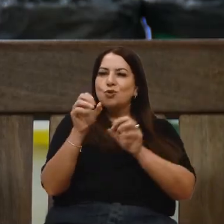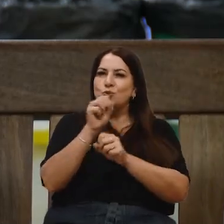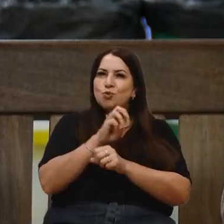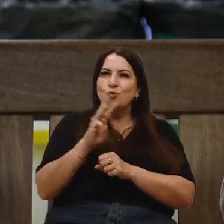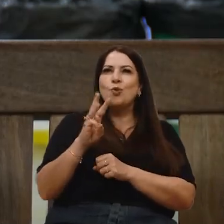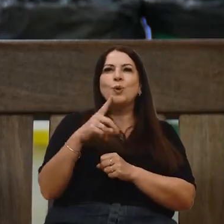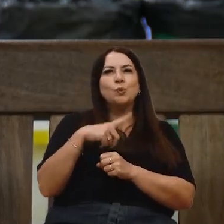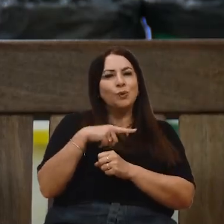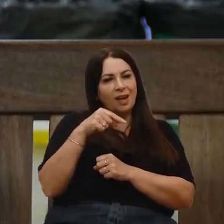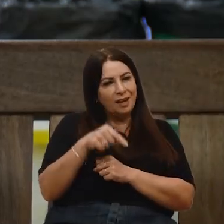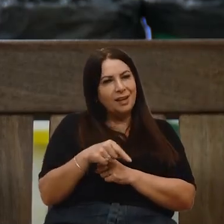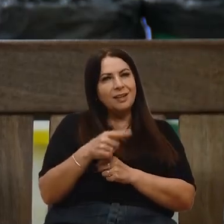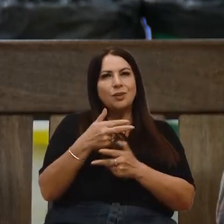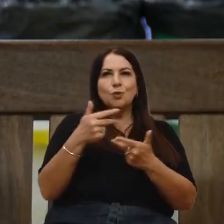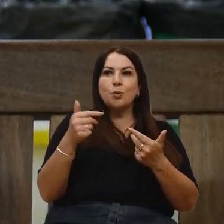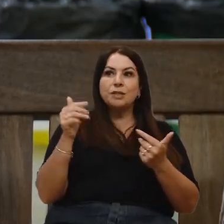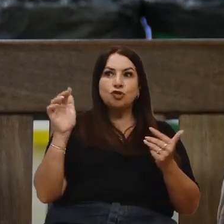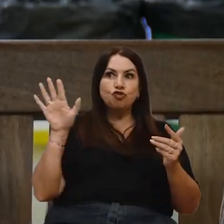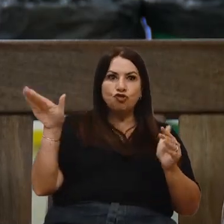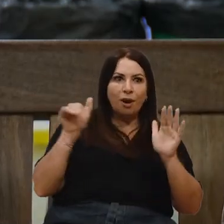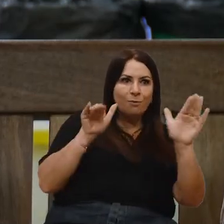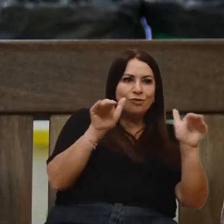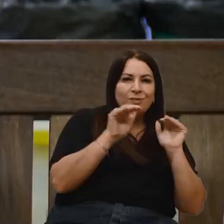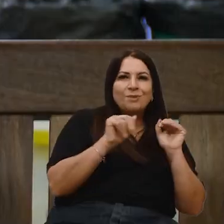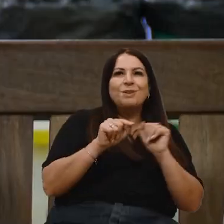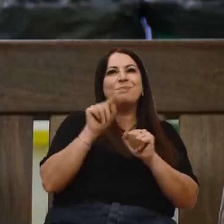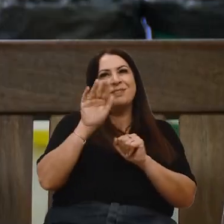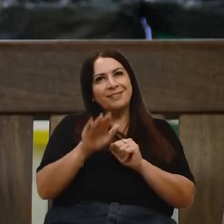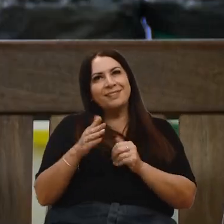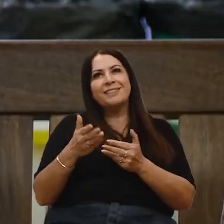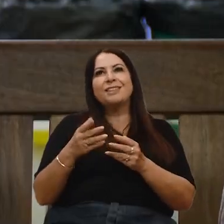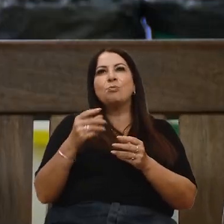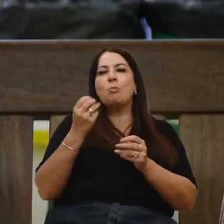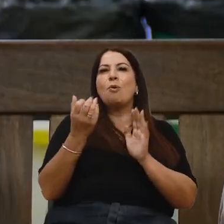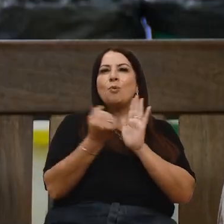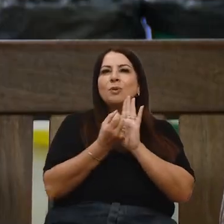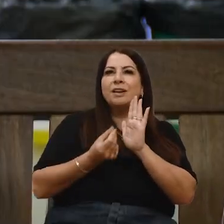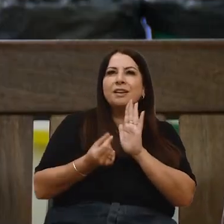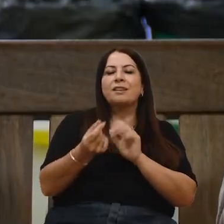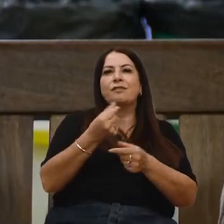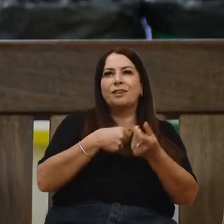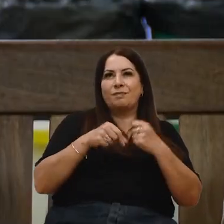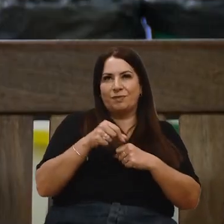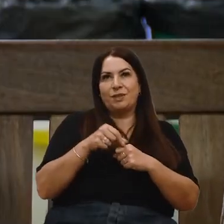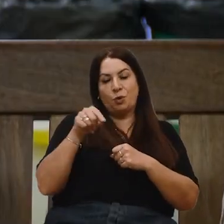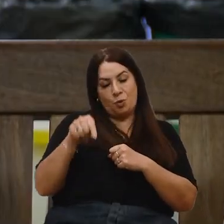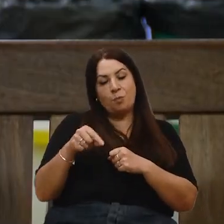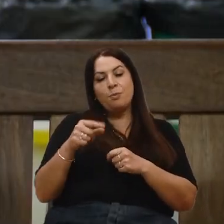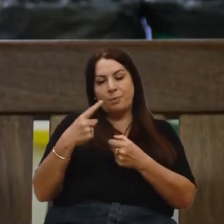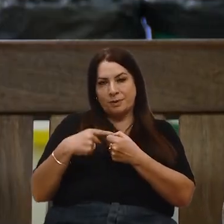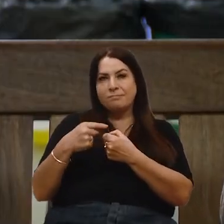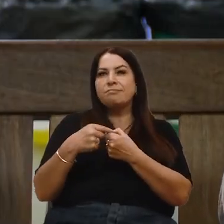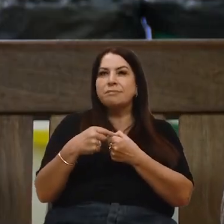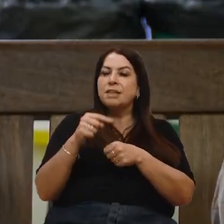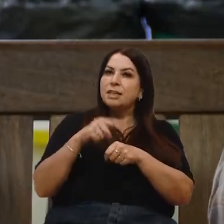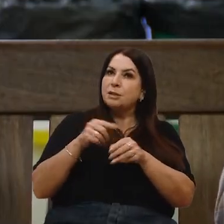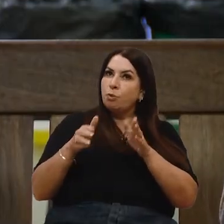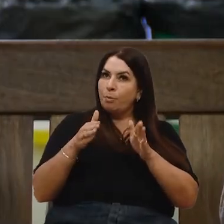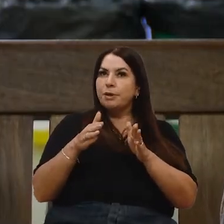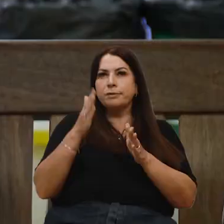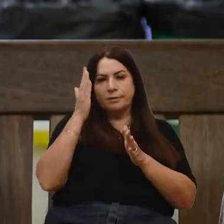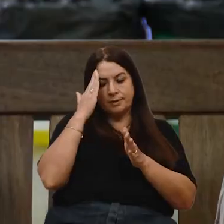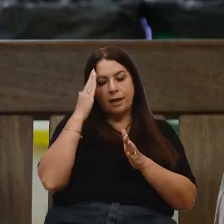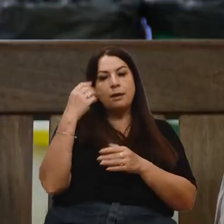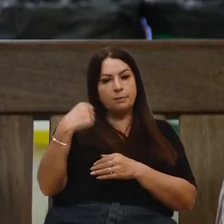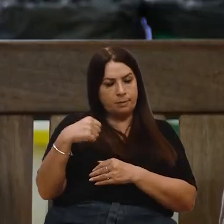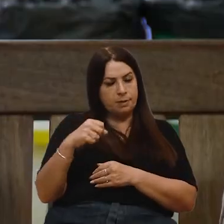tal. Quer dizer, tu tens ali atrativos e tens condições de deixar um bom legado financeiro e econômico para a cidade, que nesse momento